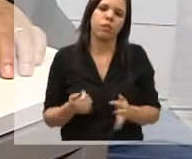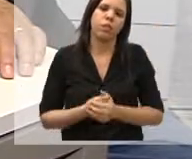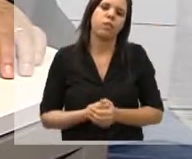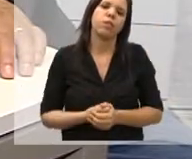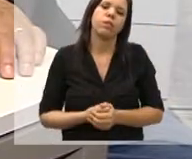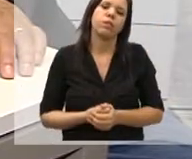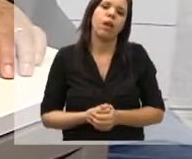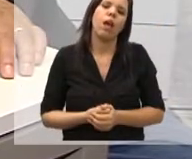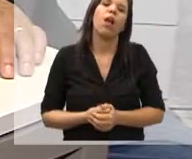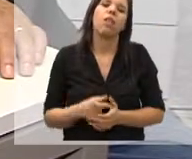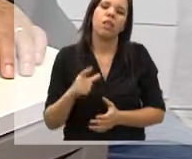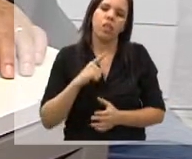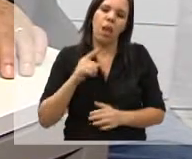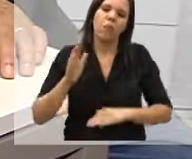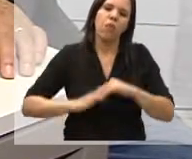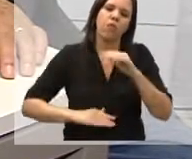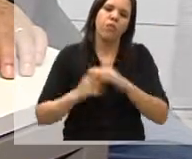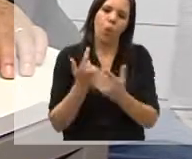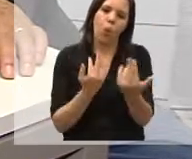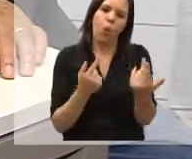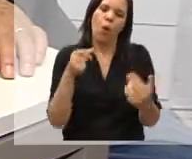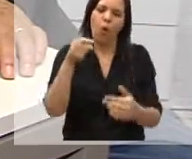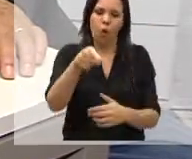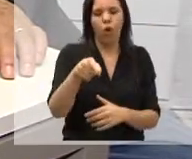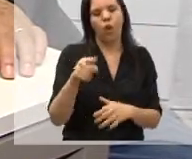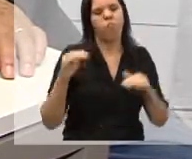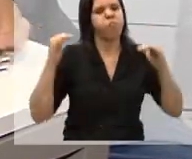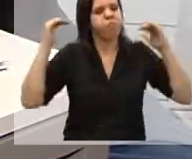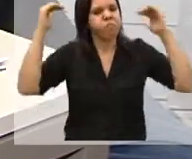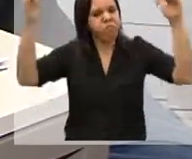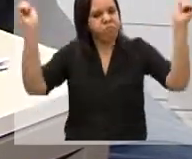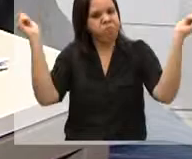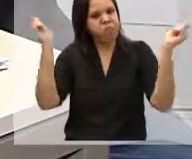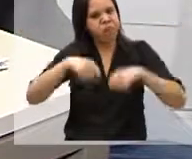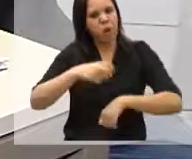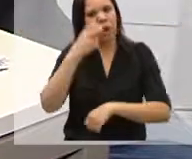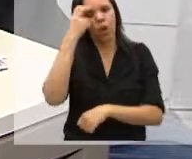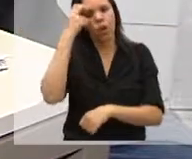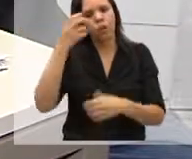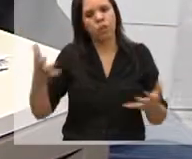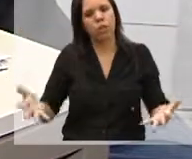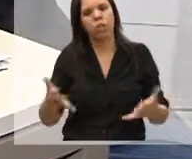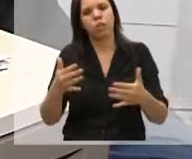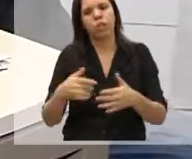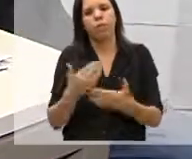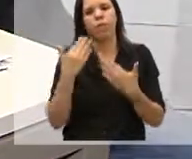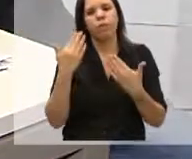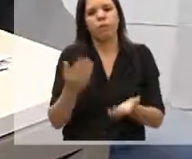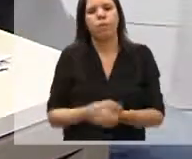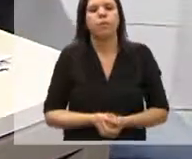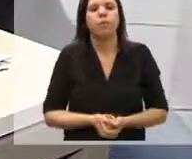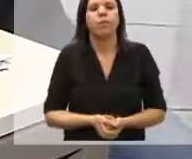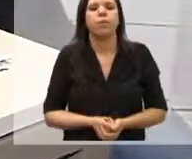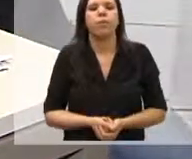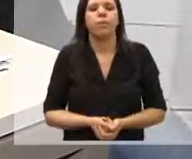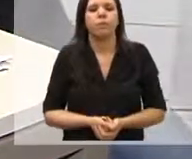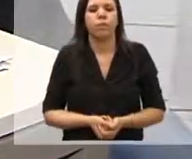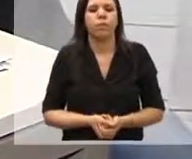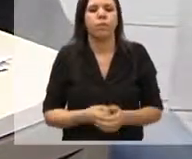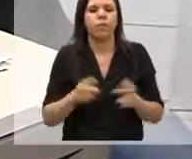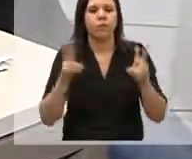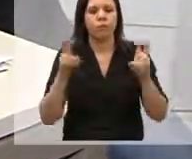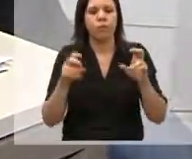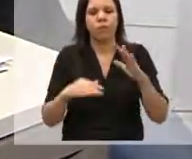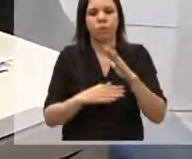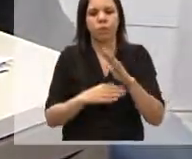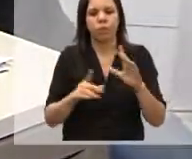que esse canal tem profissionais assim como vocês, altamente competentes para tocar em frente isso. Obrigado. O senhor tocou aí no assunto TV Câmara, o